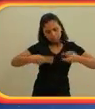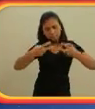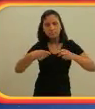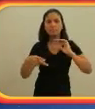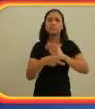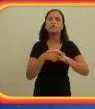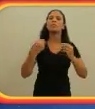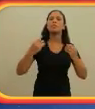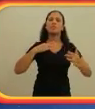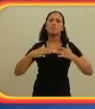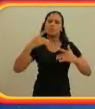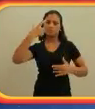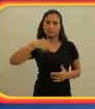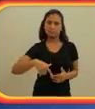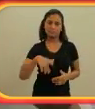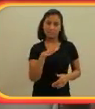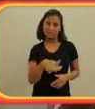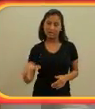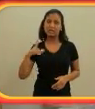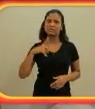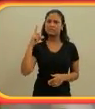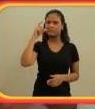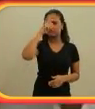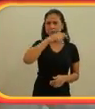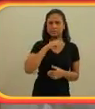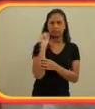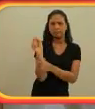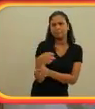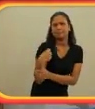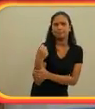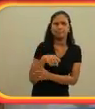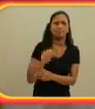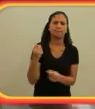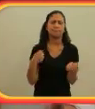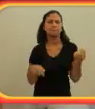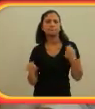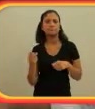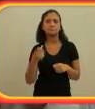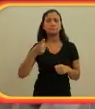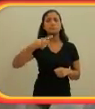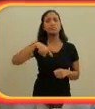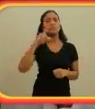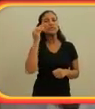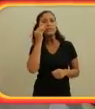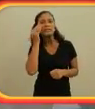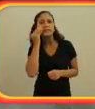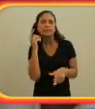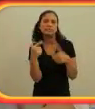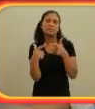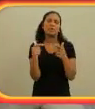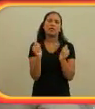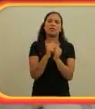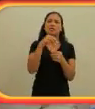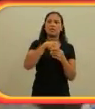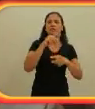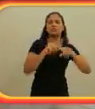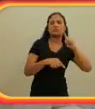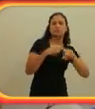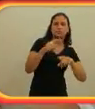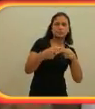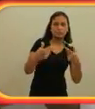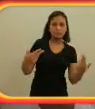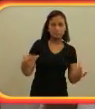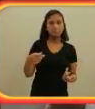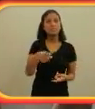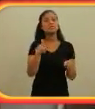criança a percepção do seu próprio corpo, a percepção do seu movimento. A criança que tem uma dificuldade motora